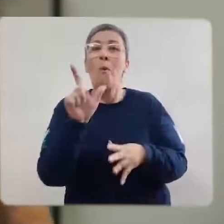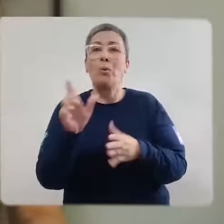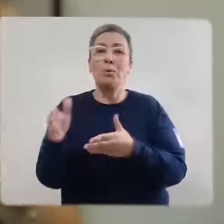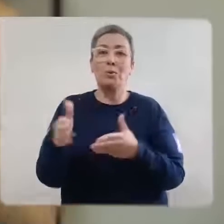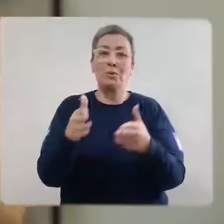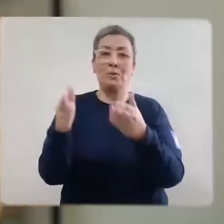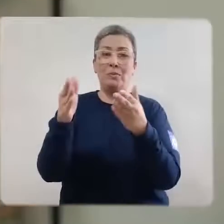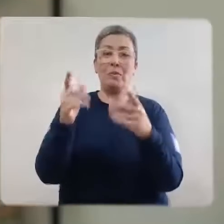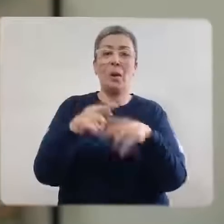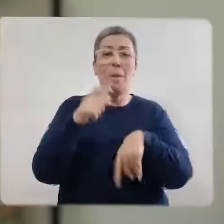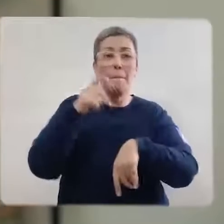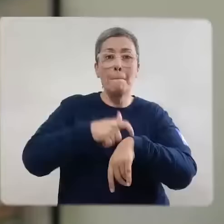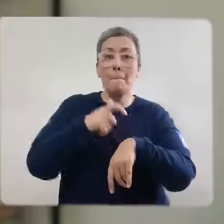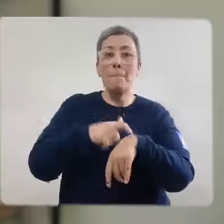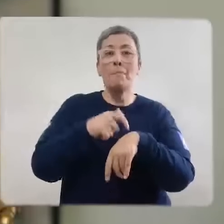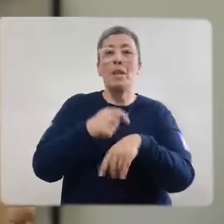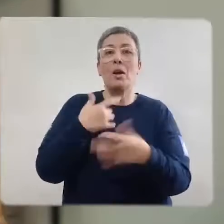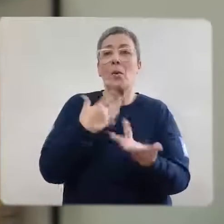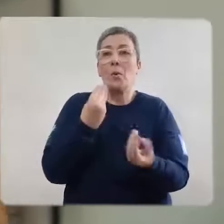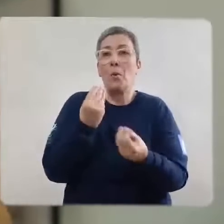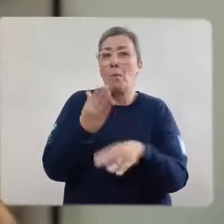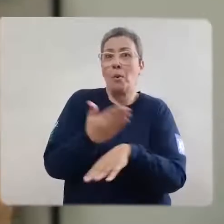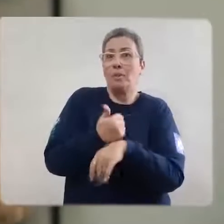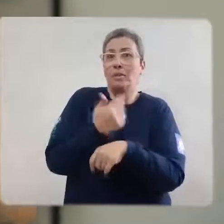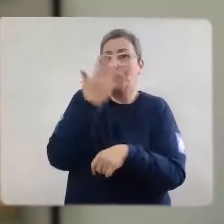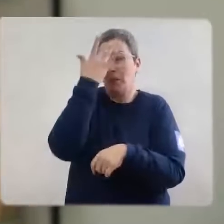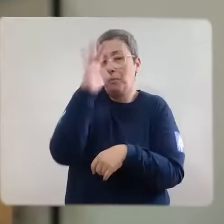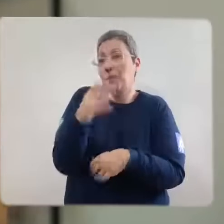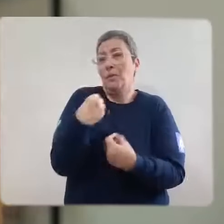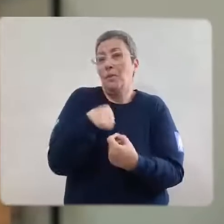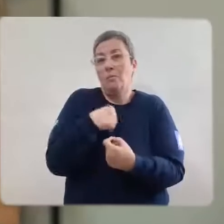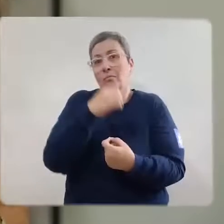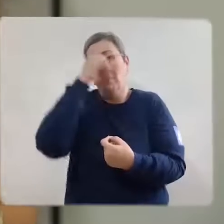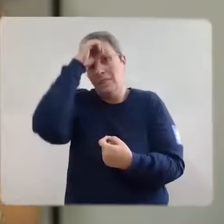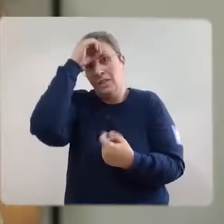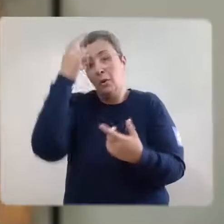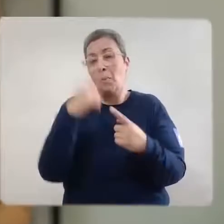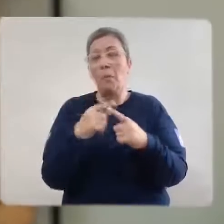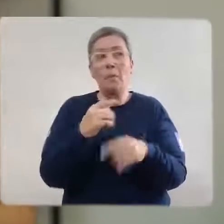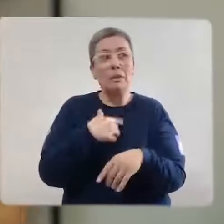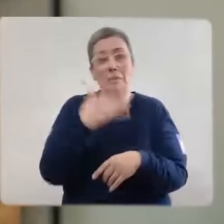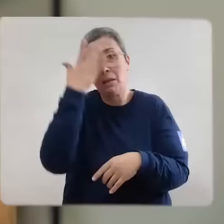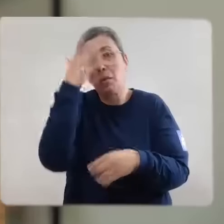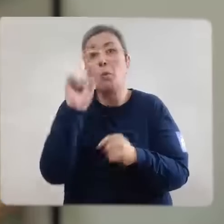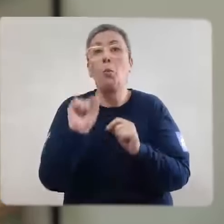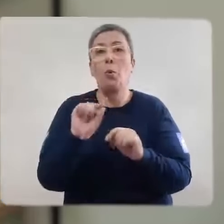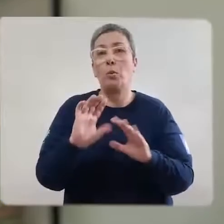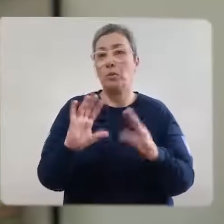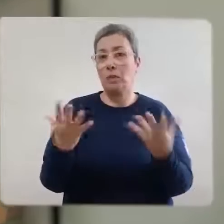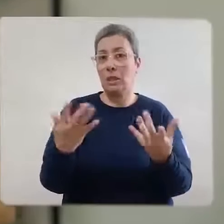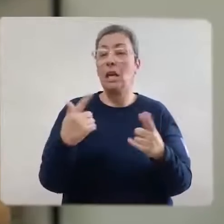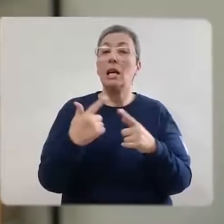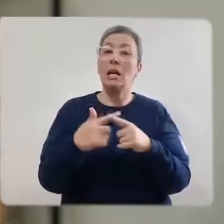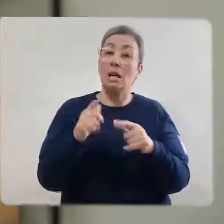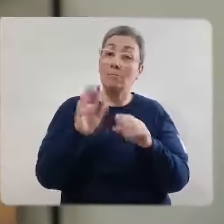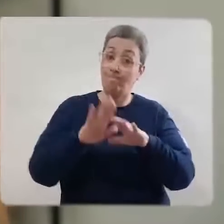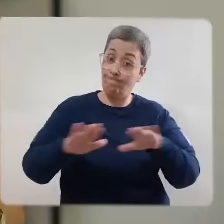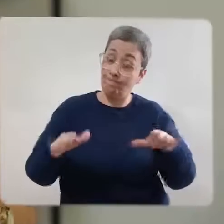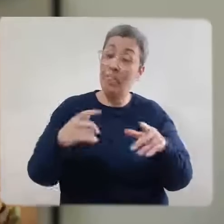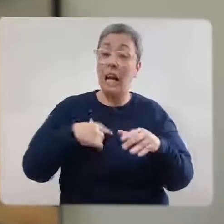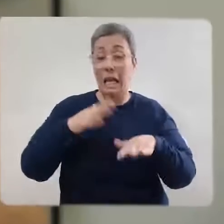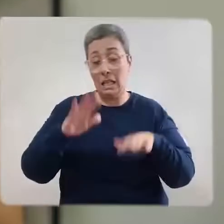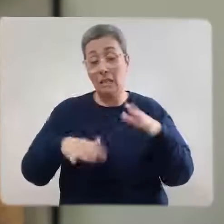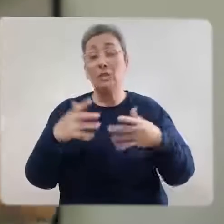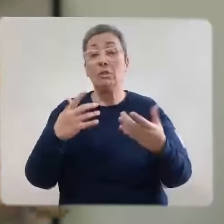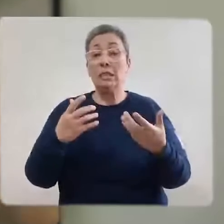caminho. Nesses momentos a gente não tem como anteceder, porque nós também não estávamos prevendo que isso ia ocorrer. E aí a criança,